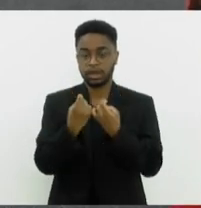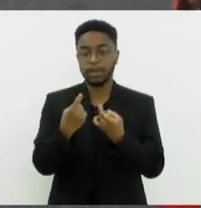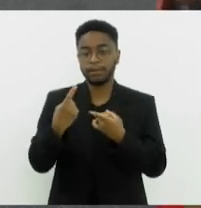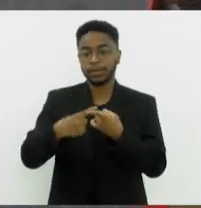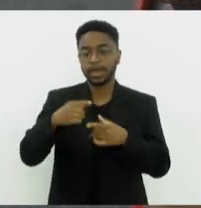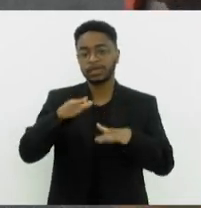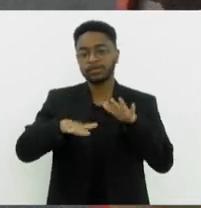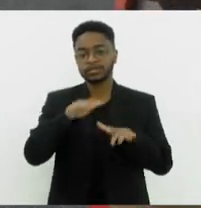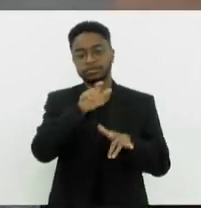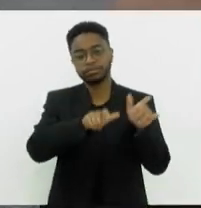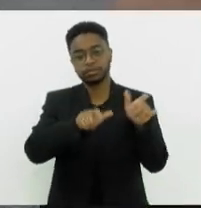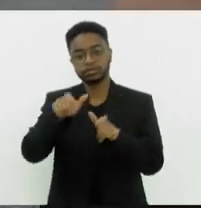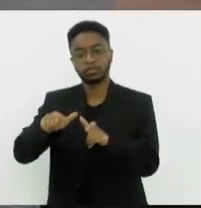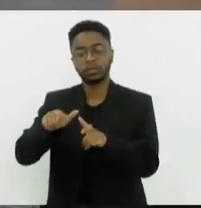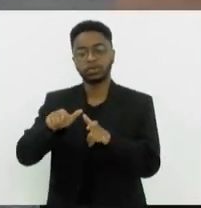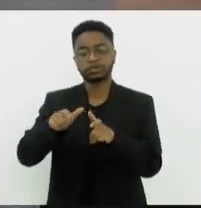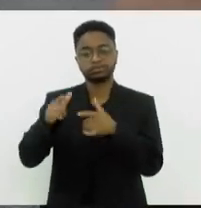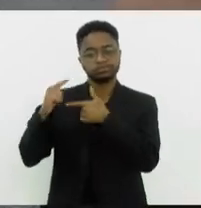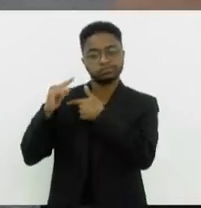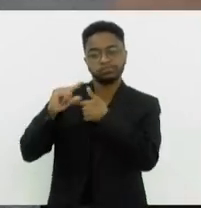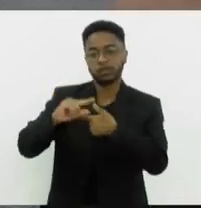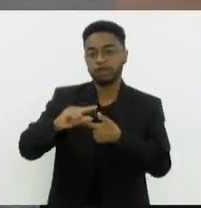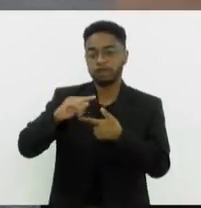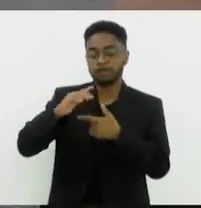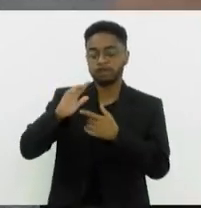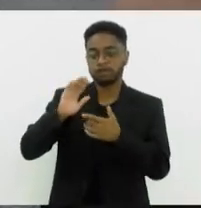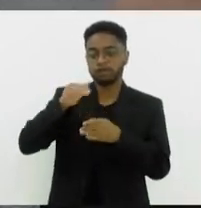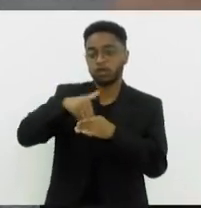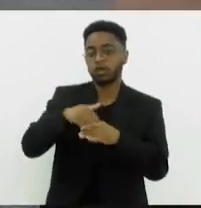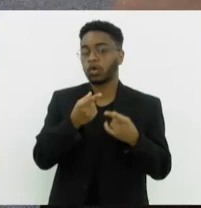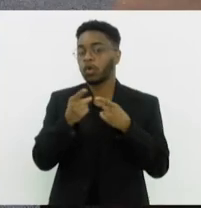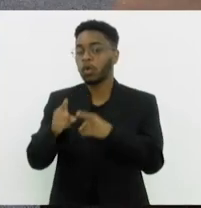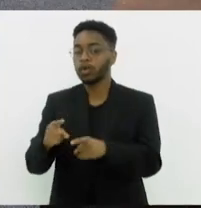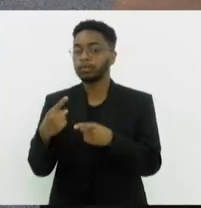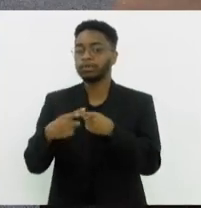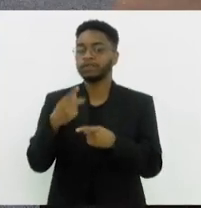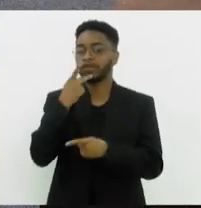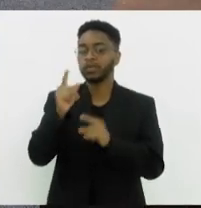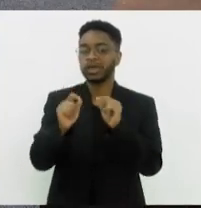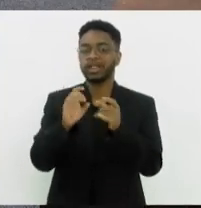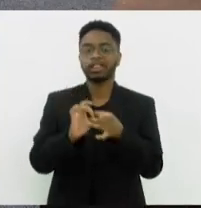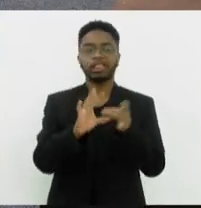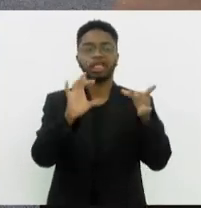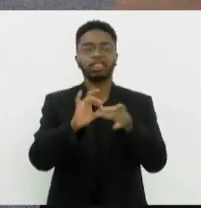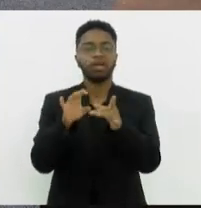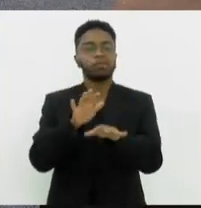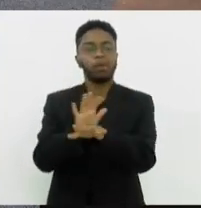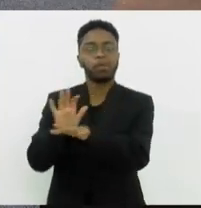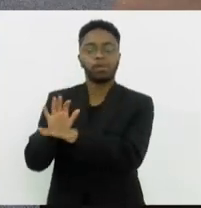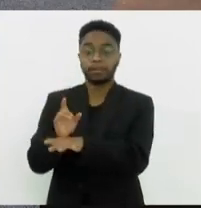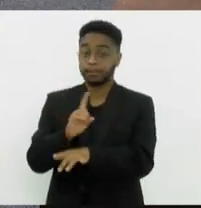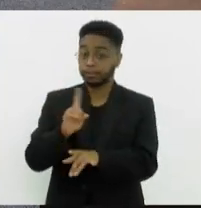votam contra essas leis, que dizem que elas permitem a licenciosidade. E é o contrário.